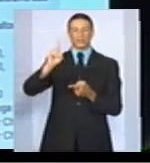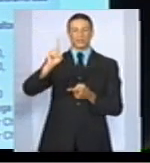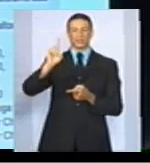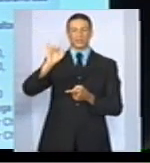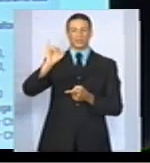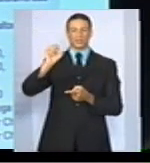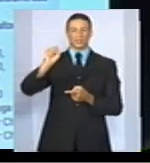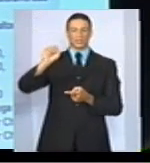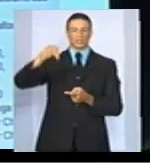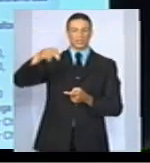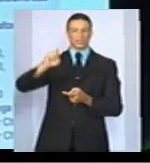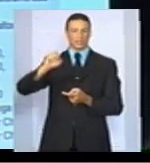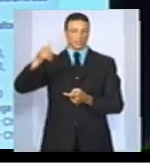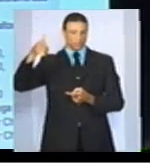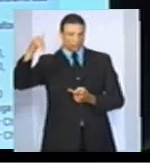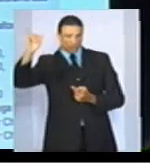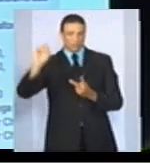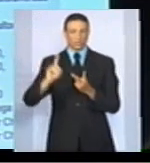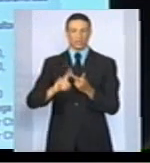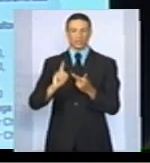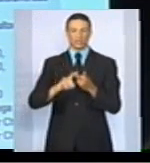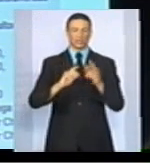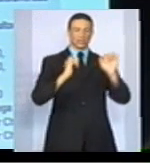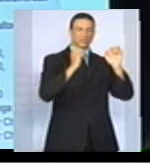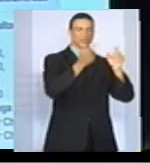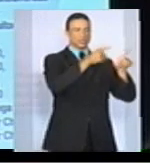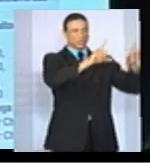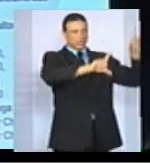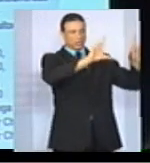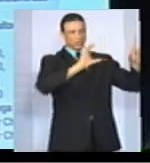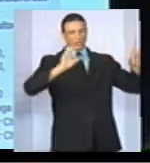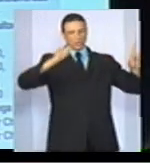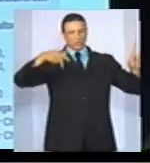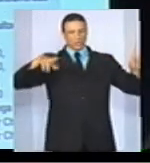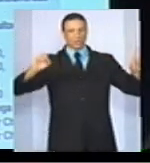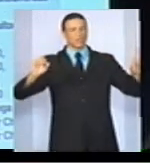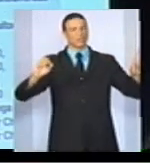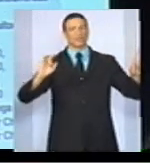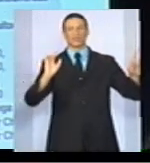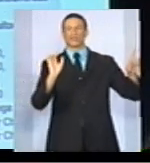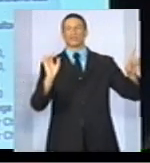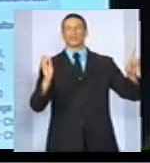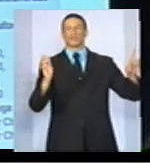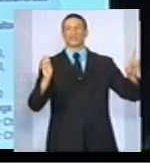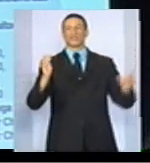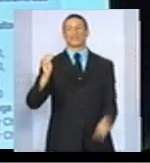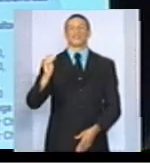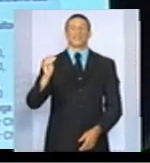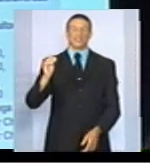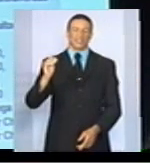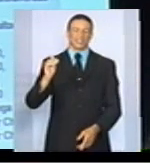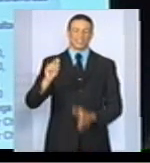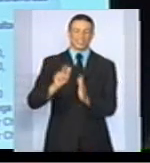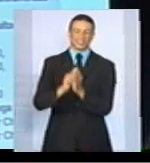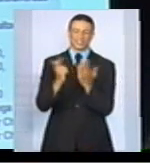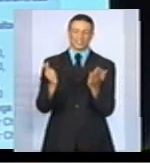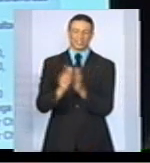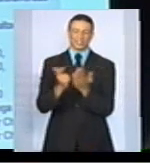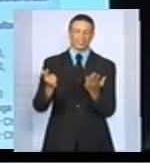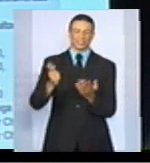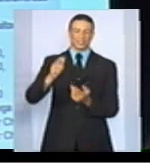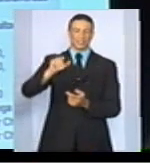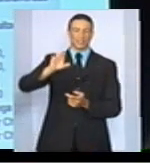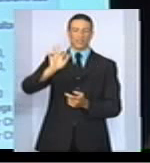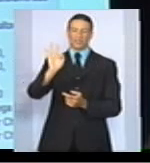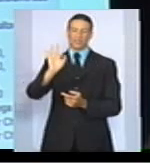desconhece a relevância dos canais Discovery ninguém desconhece o papel informativo do manestes dos canais